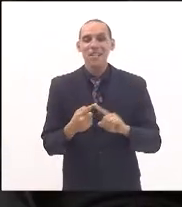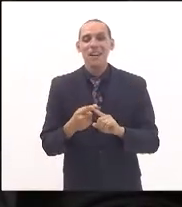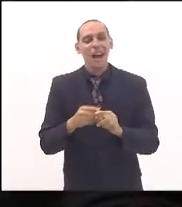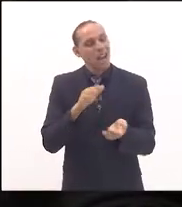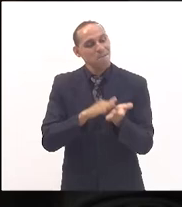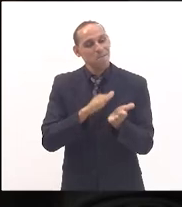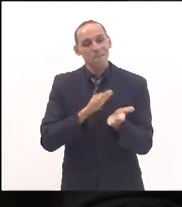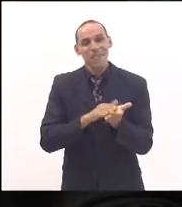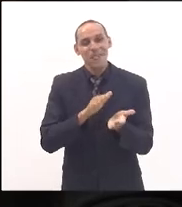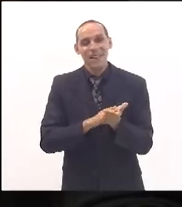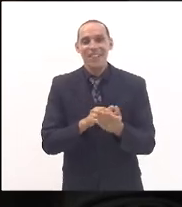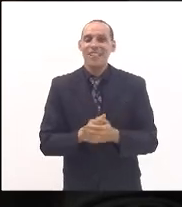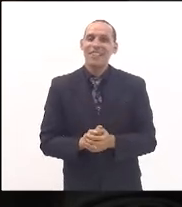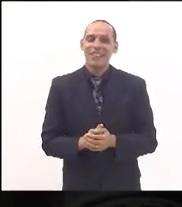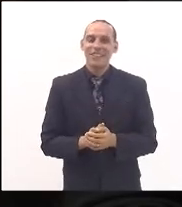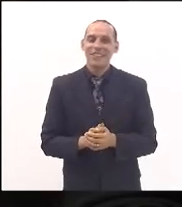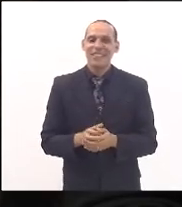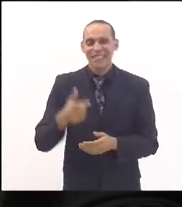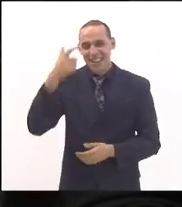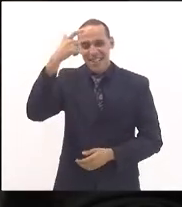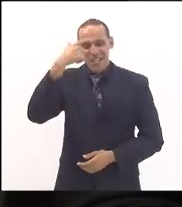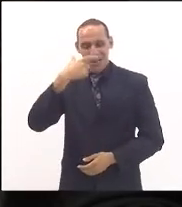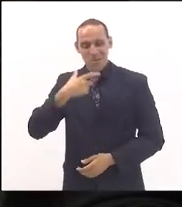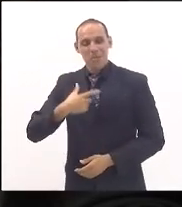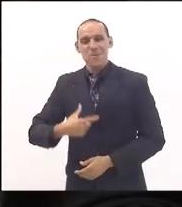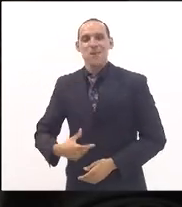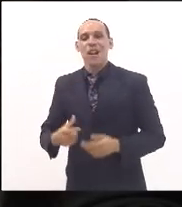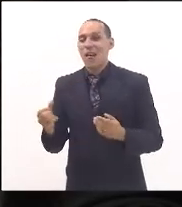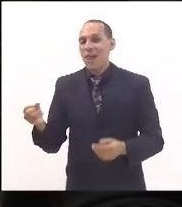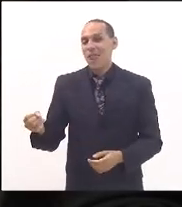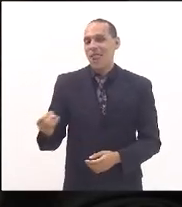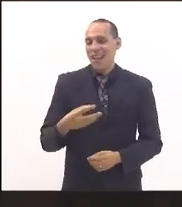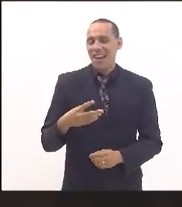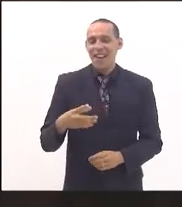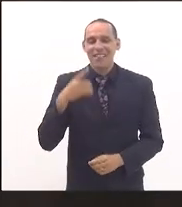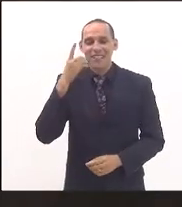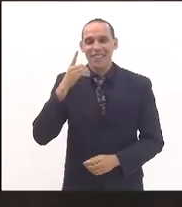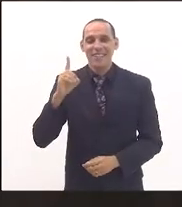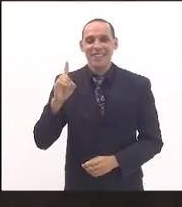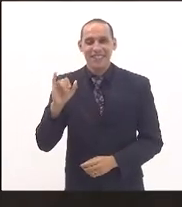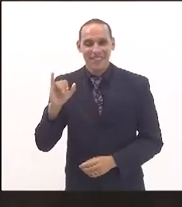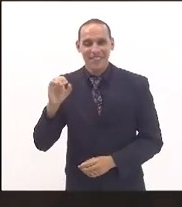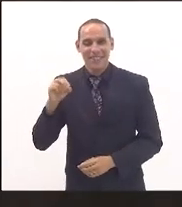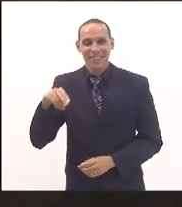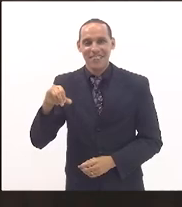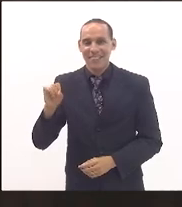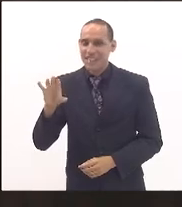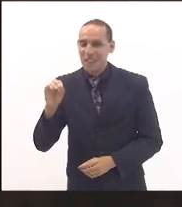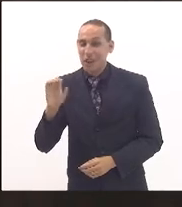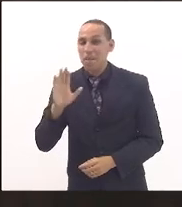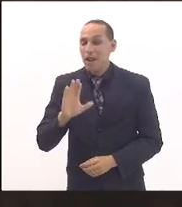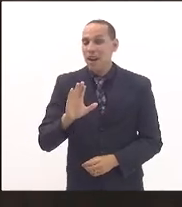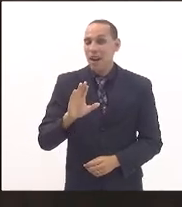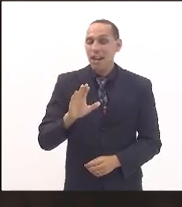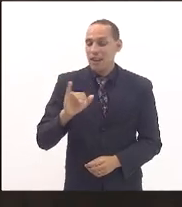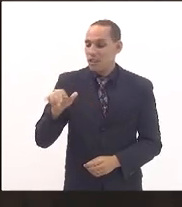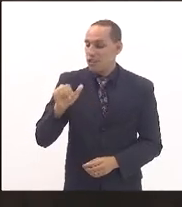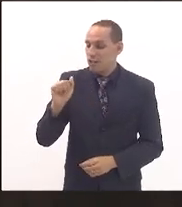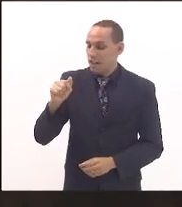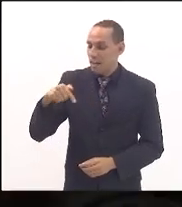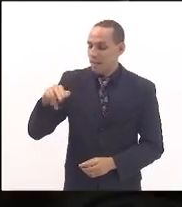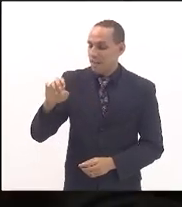elogios feitos a nova roupagem do nosso Deputado Dionísio Lins Mas disse aqui a